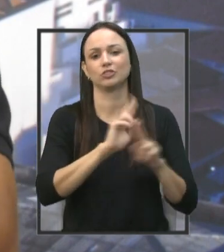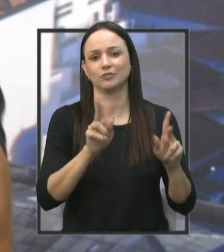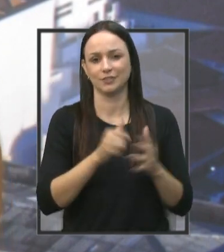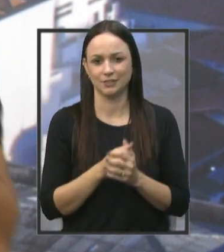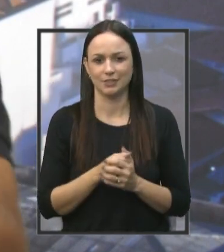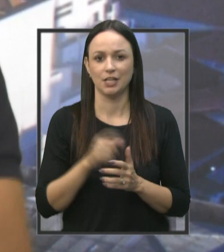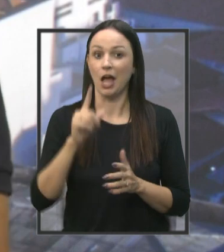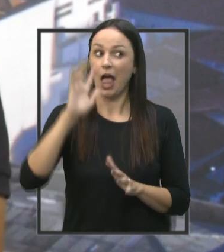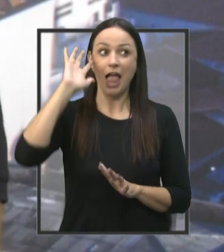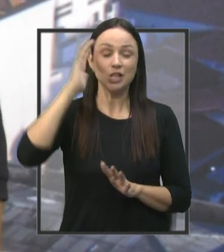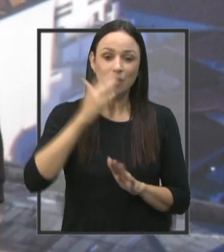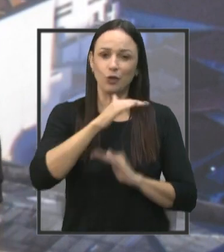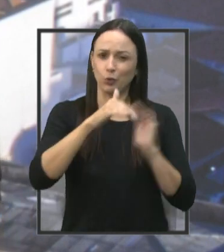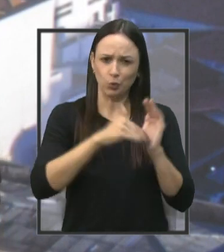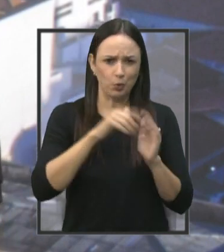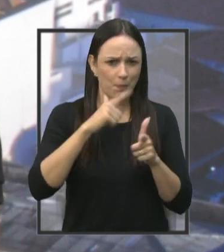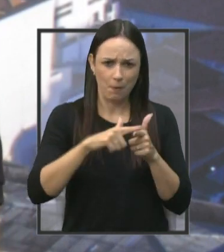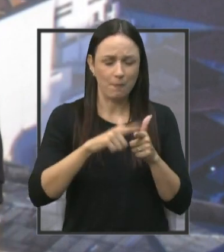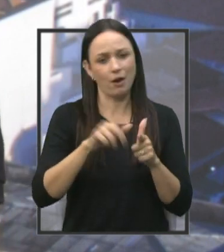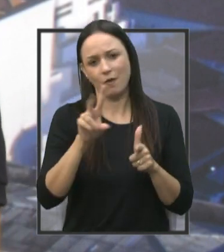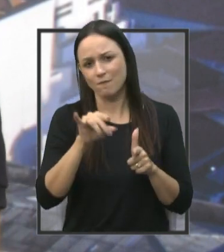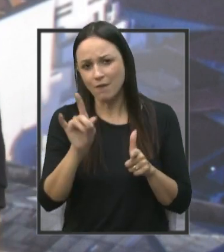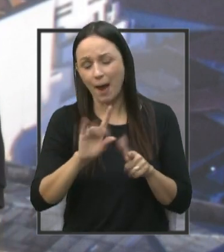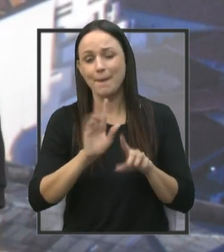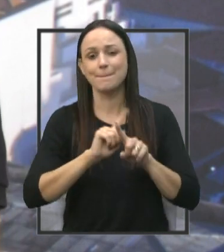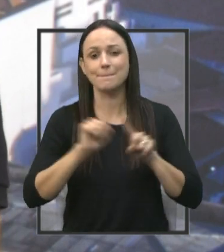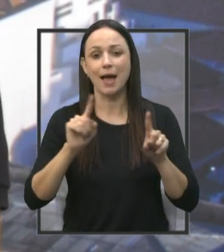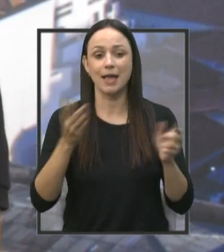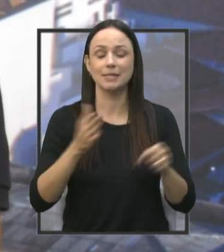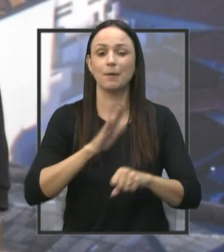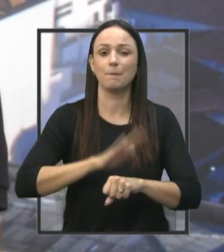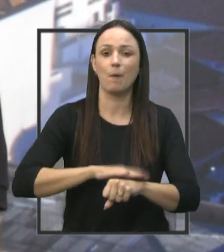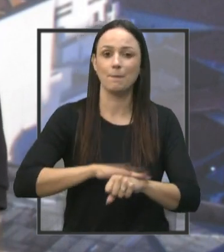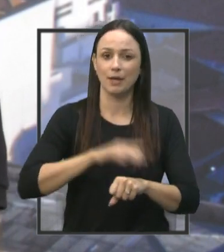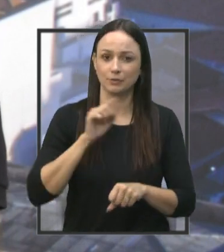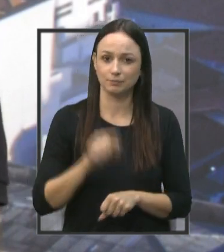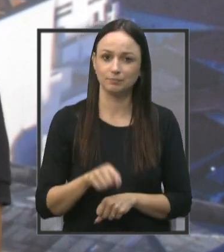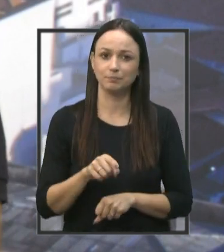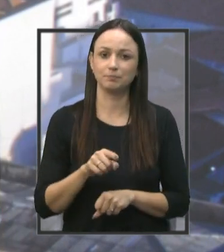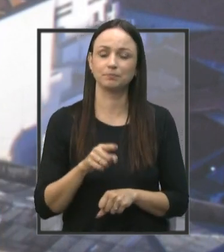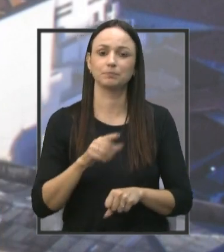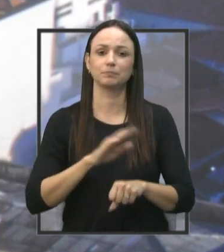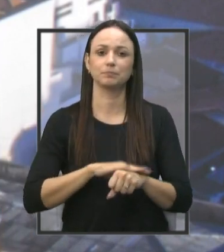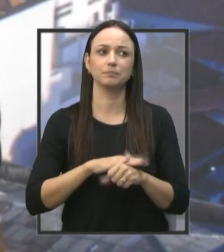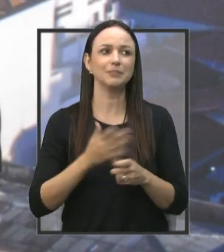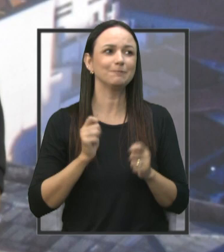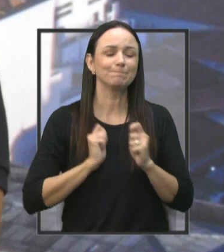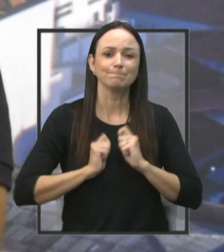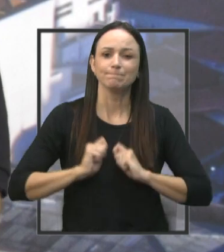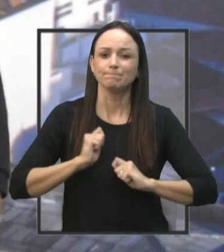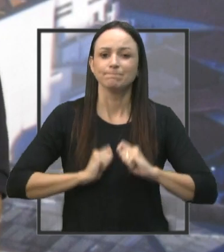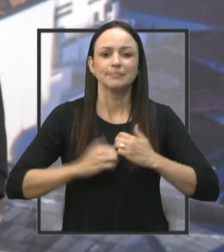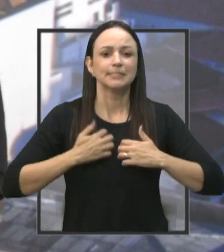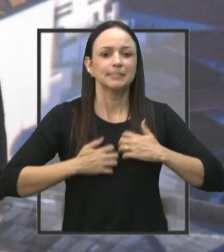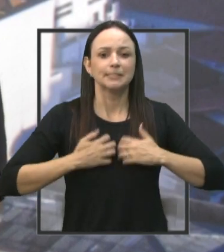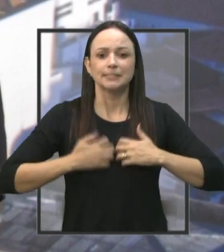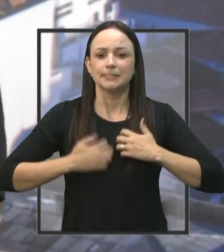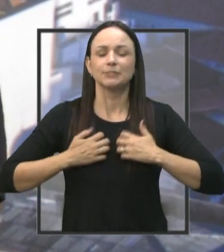vai resolver o problema do Perlatti, mas nesse momento que, vamos dizer assim, um momento de angústia